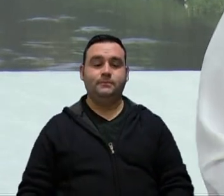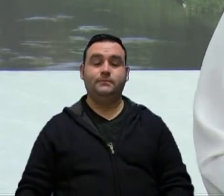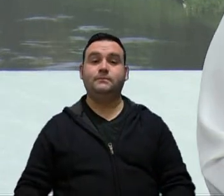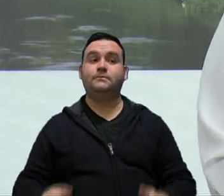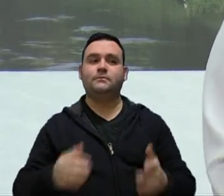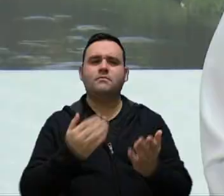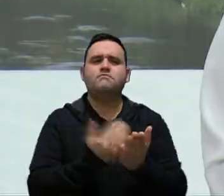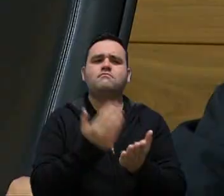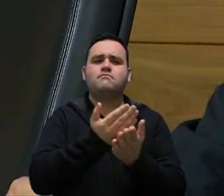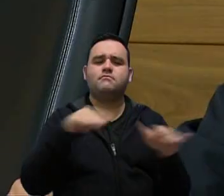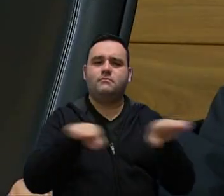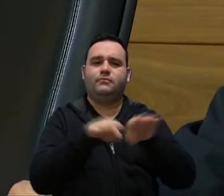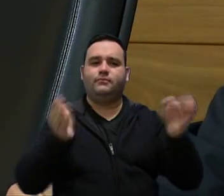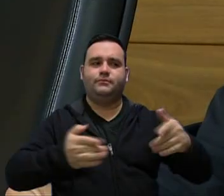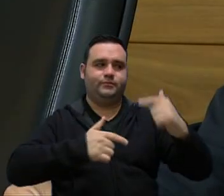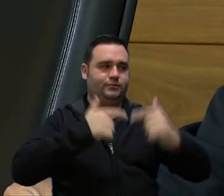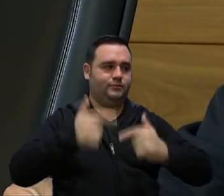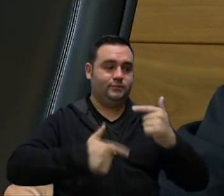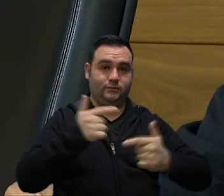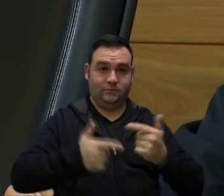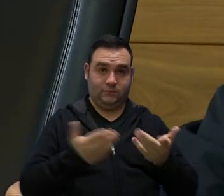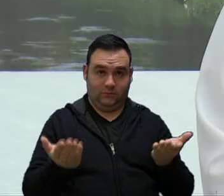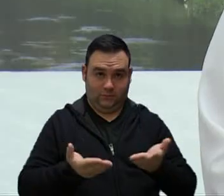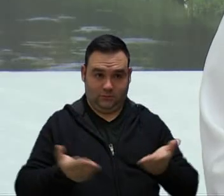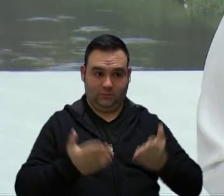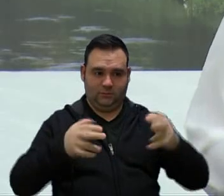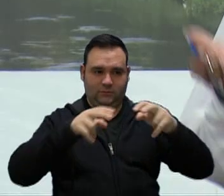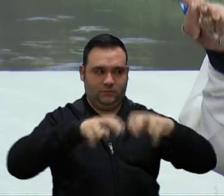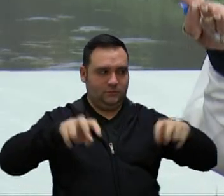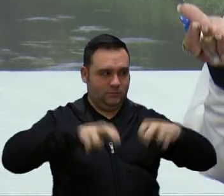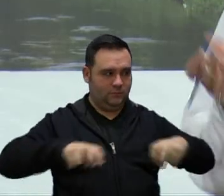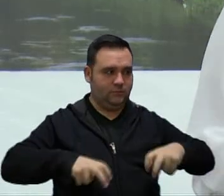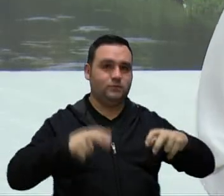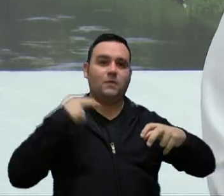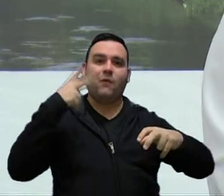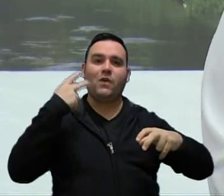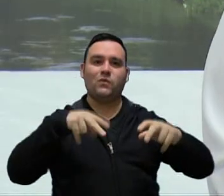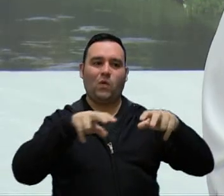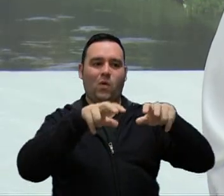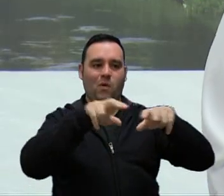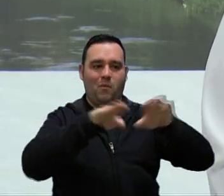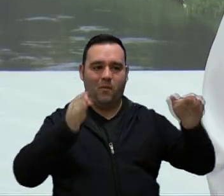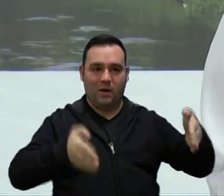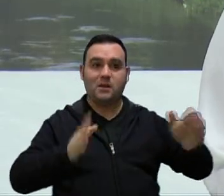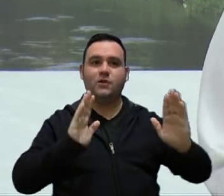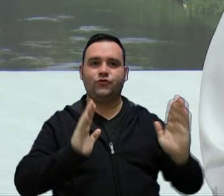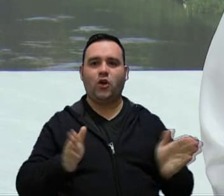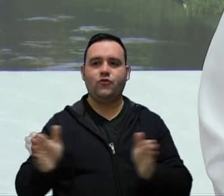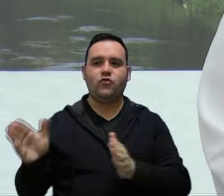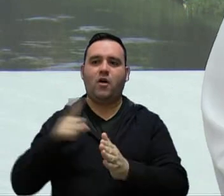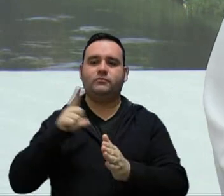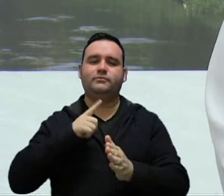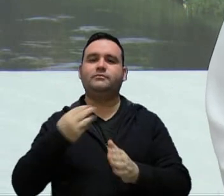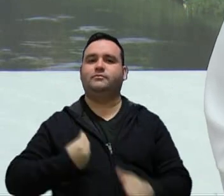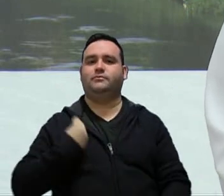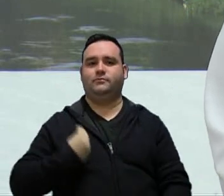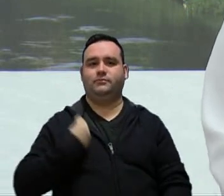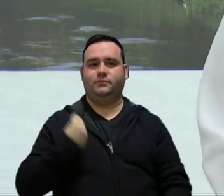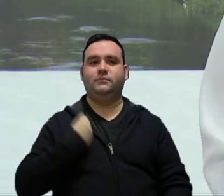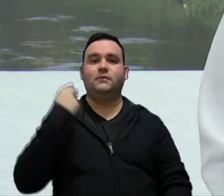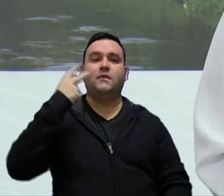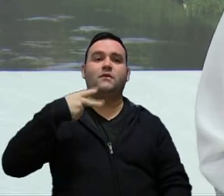é a extensão da mesa de trabalhos nas bancadas parlamentares já estão ocupando os lugares